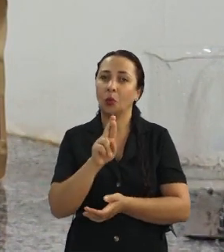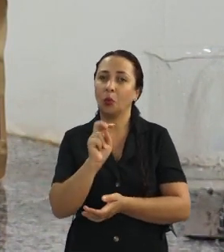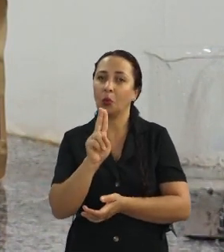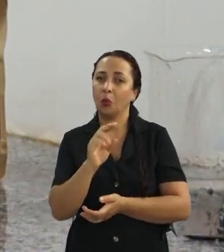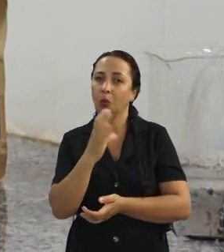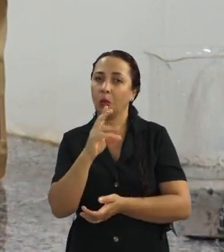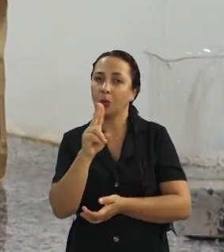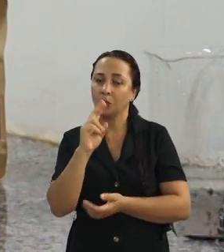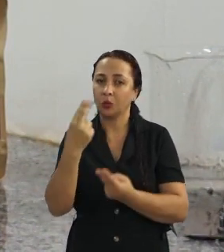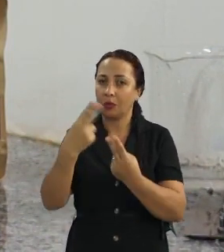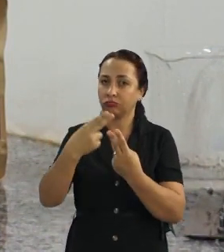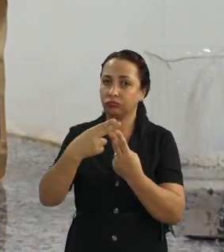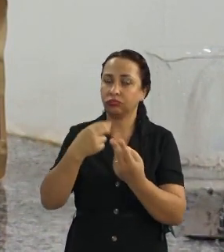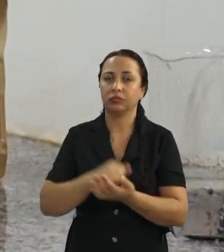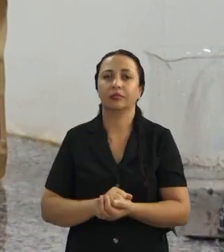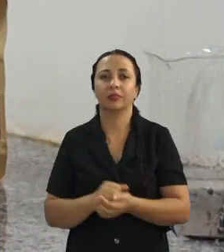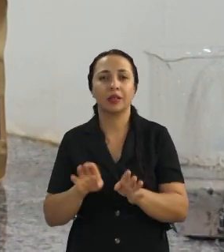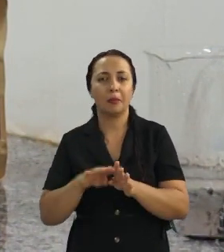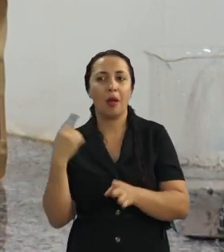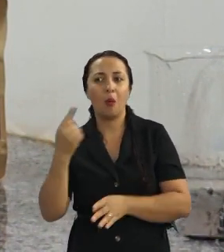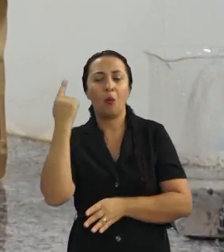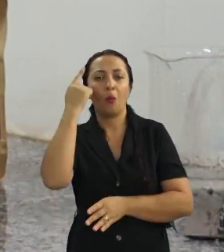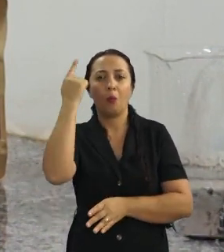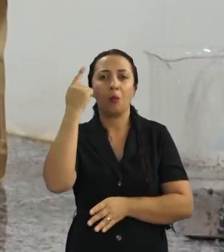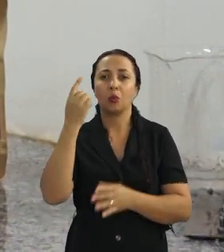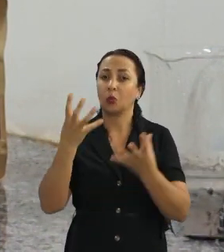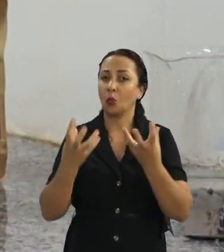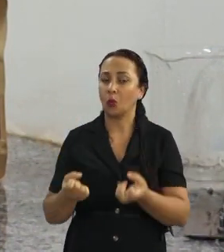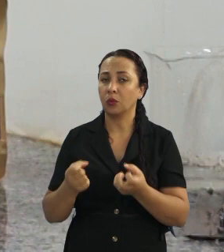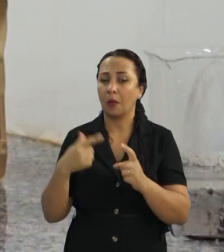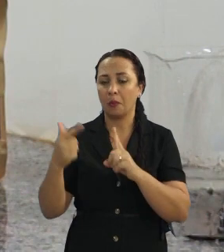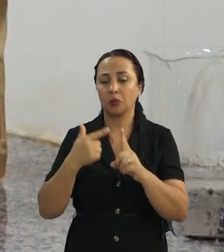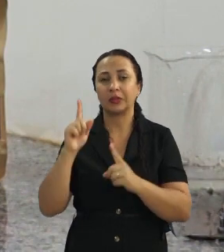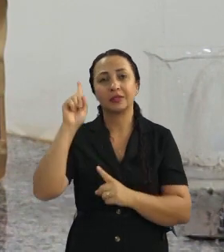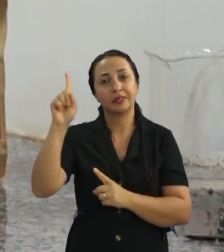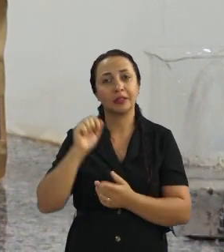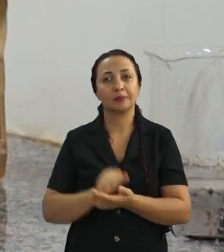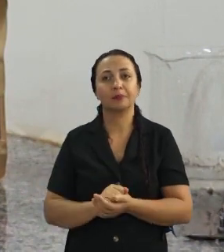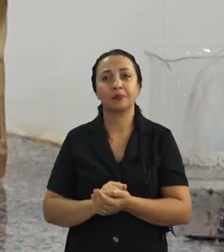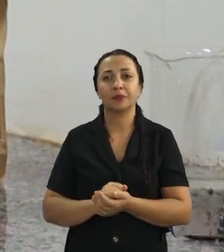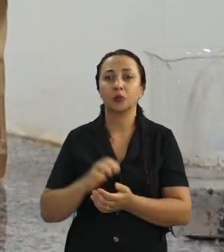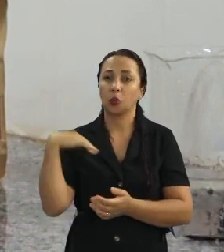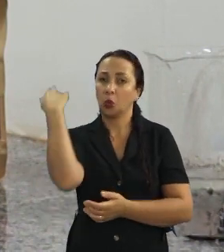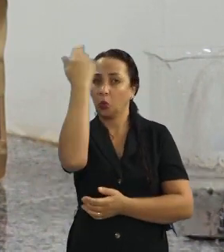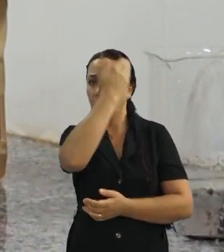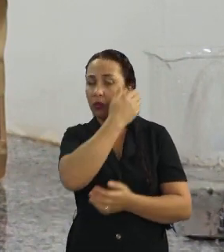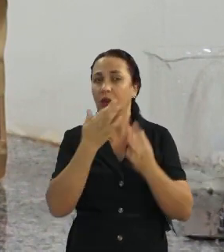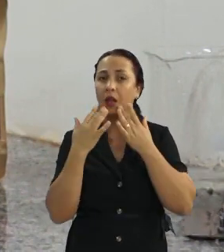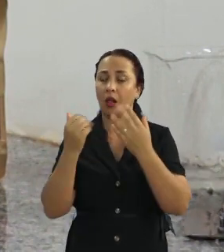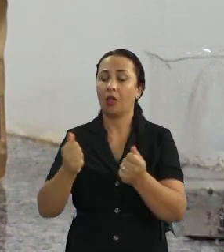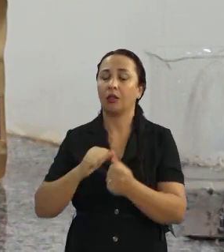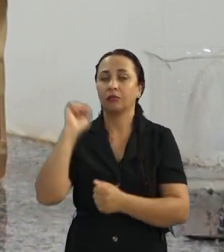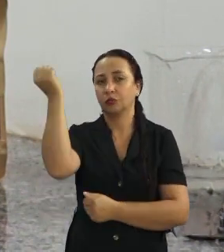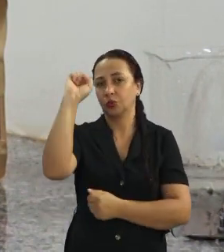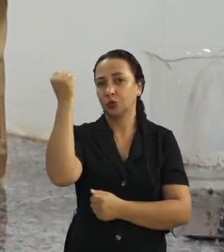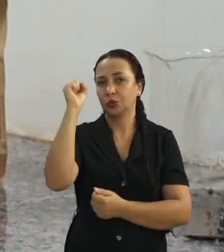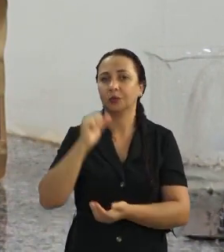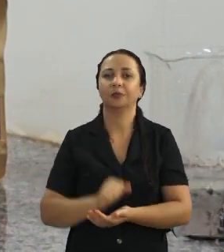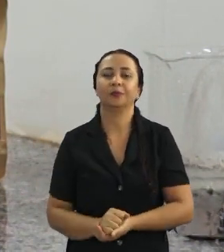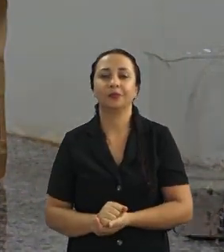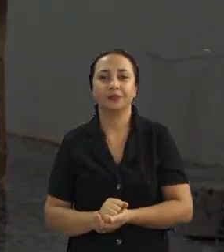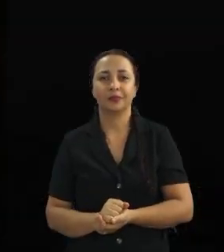IFE baiano, e temos também o território do Alto Sertão Produtivo, lá de Nossa Senhora da Glória, em